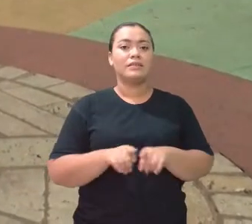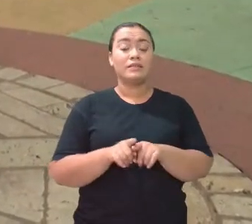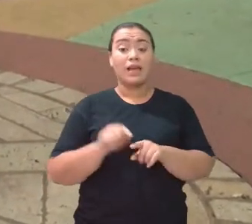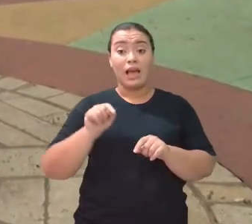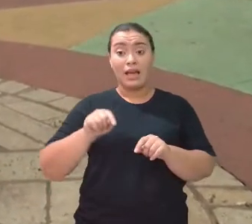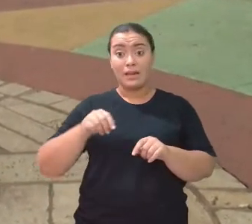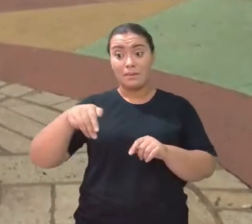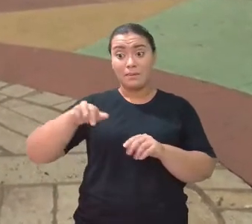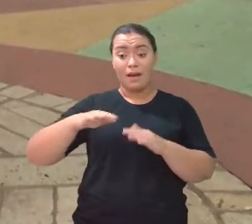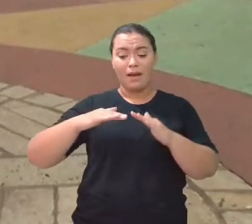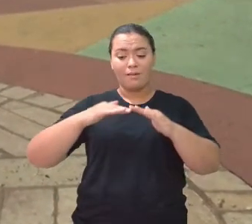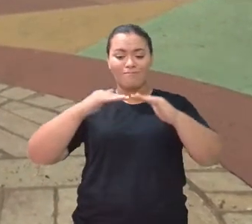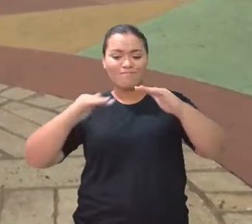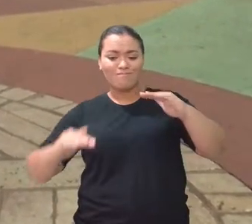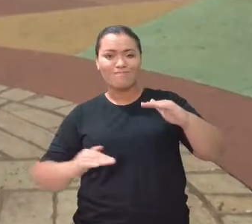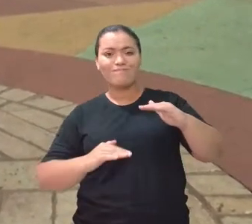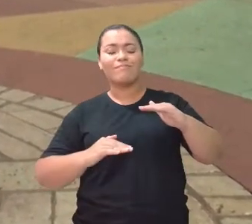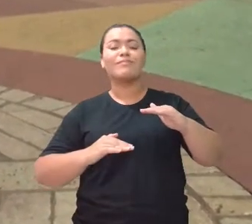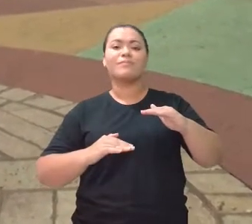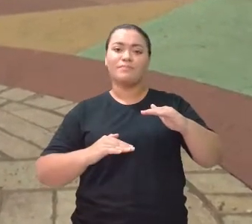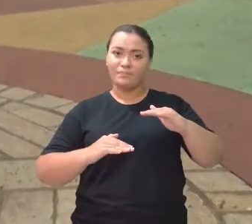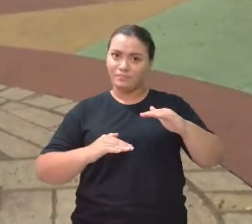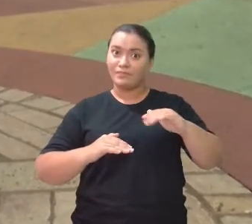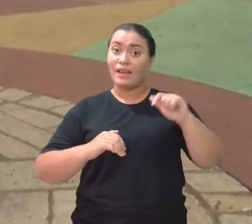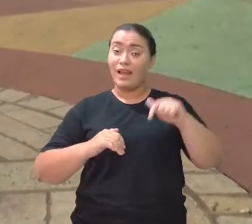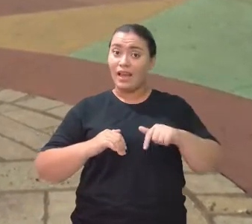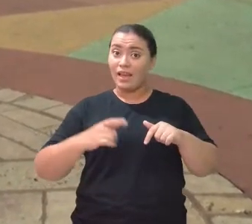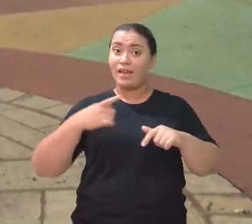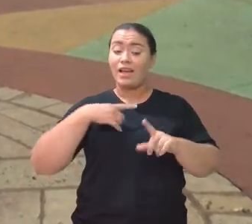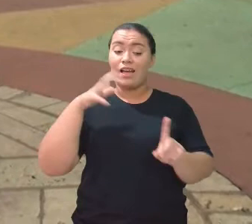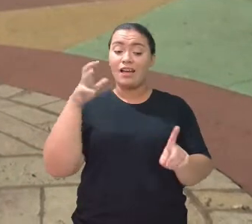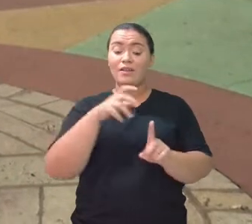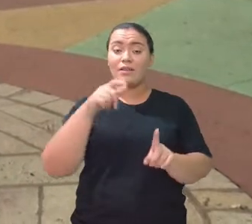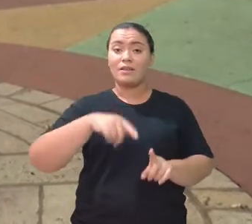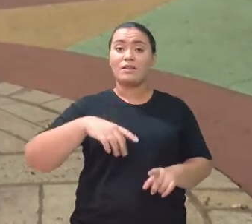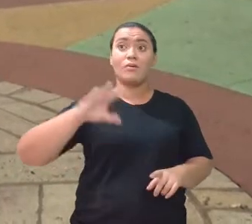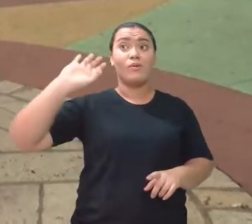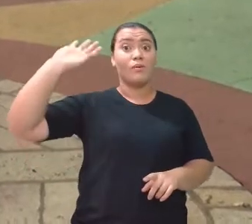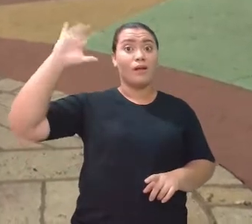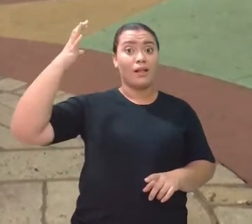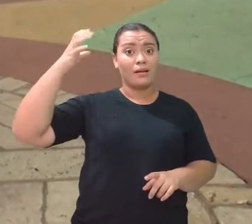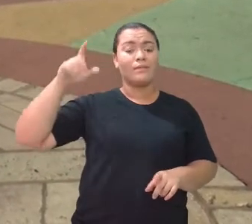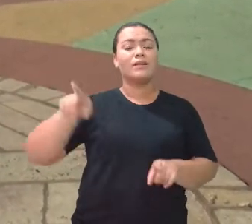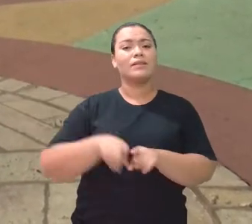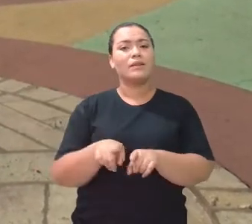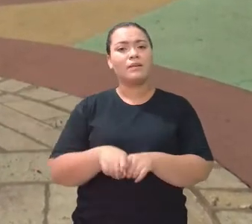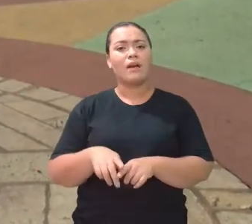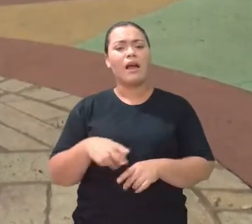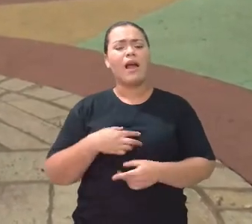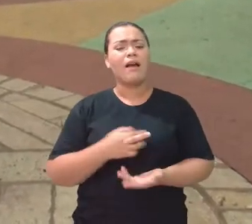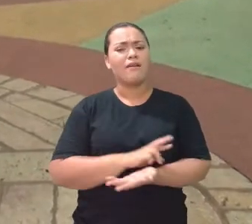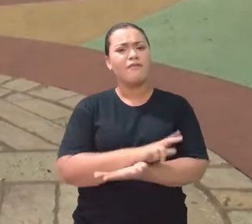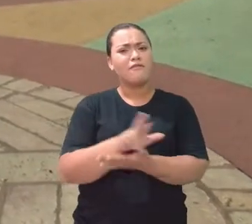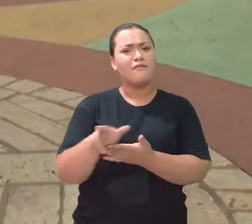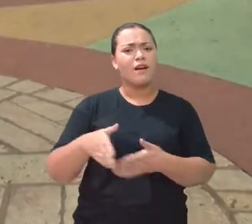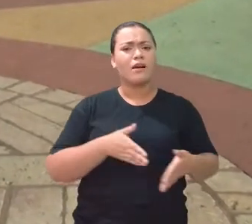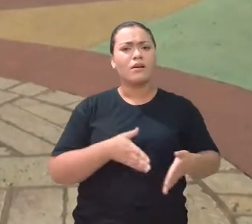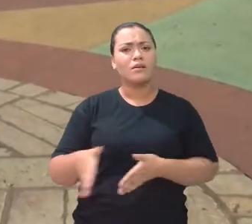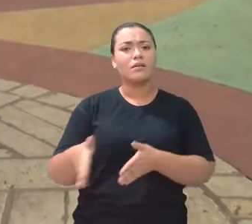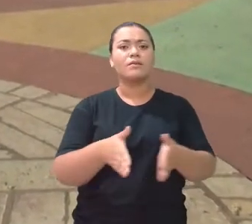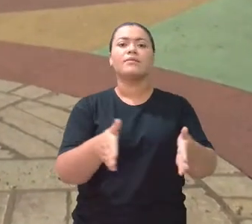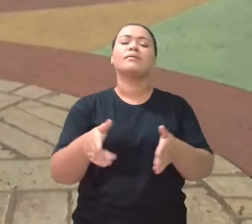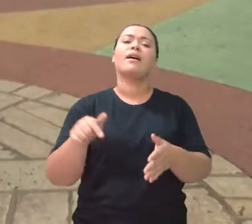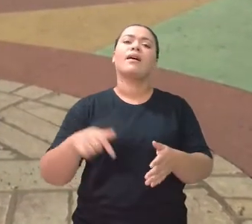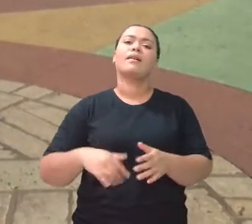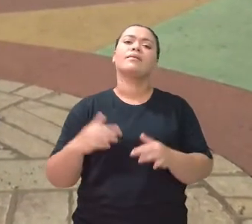mar, interferência do mar no nosso clima. Estamos aqui o que? Vários rios cortando a nossa cidade.